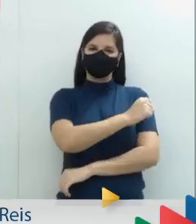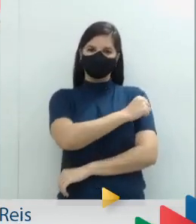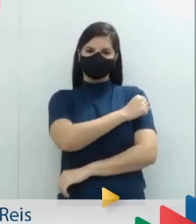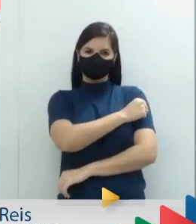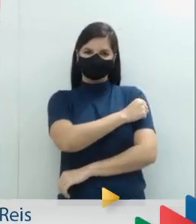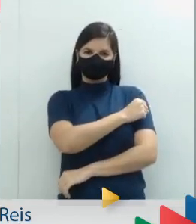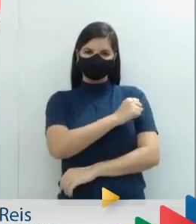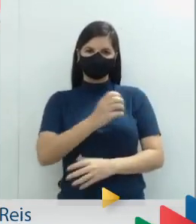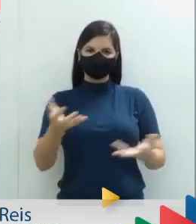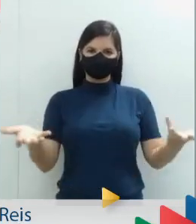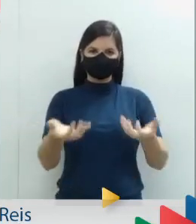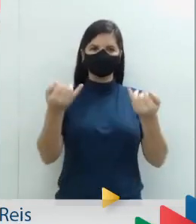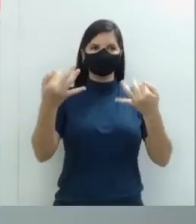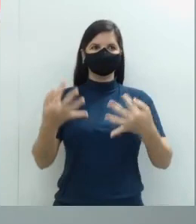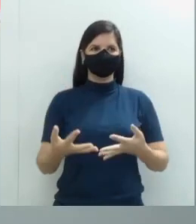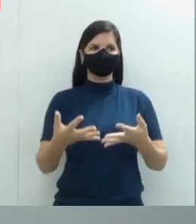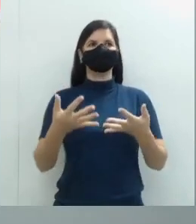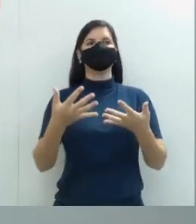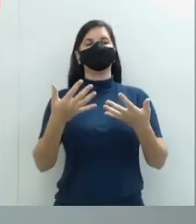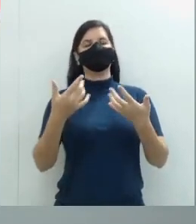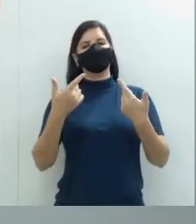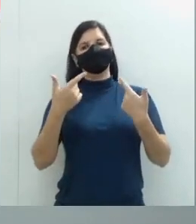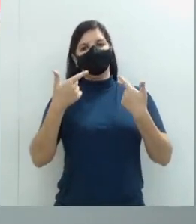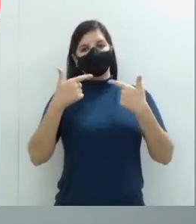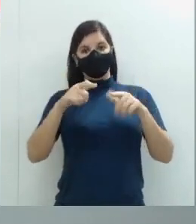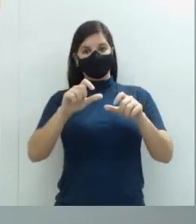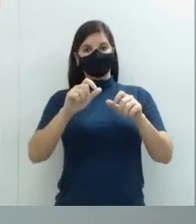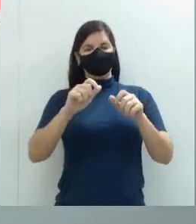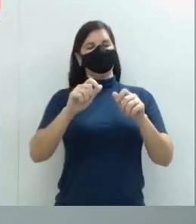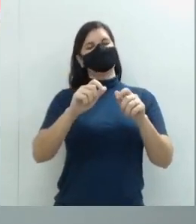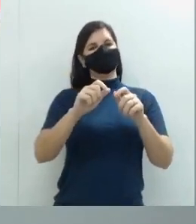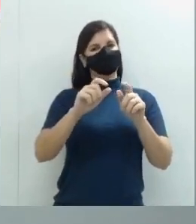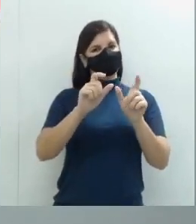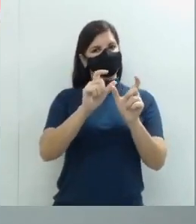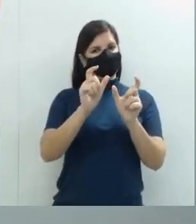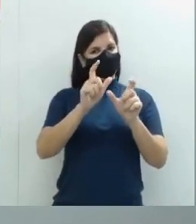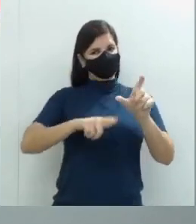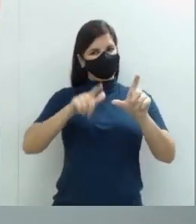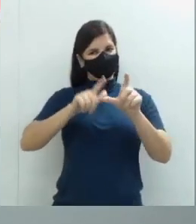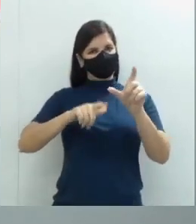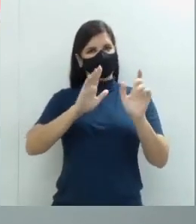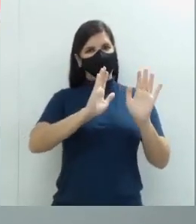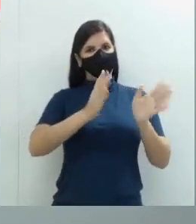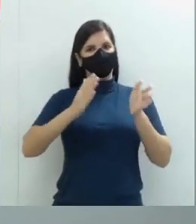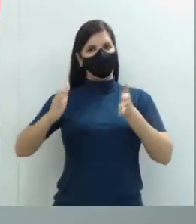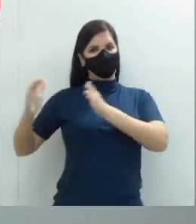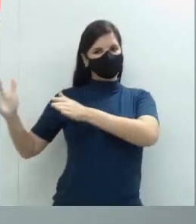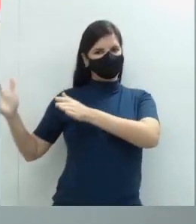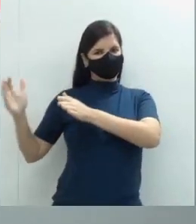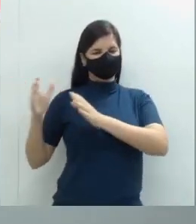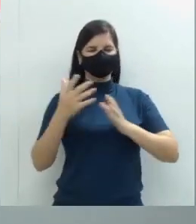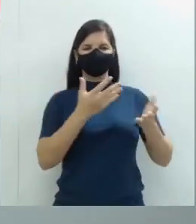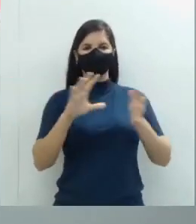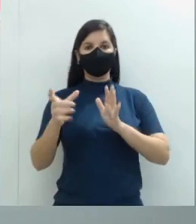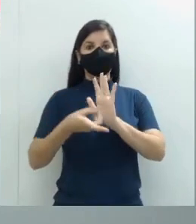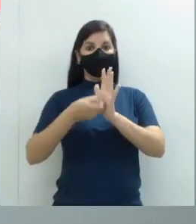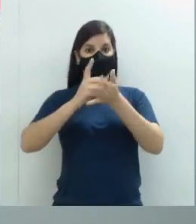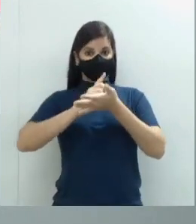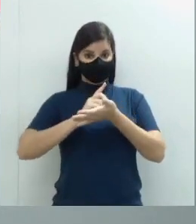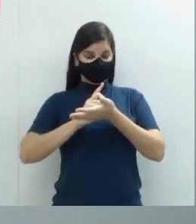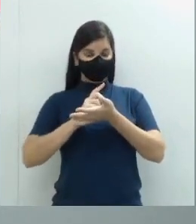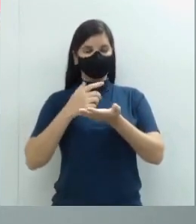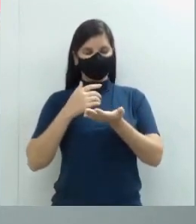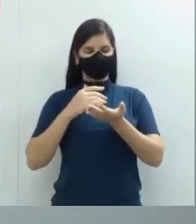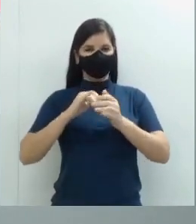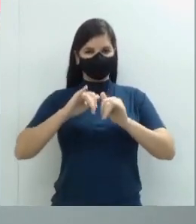bom? Nós vamos falar linguagem algébrica, algo muito novo, sequências, então segue conosco. Mas antes disso, espera só um